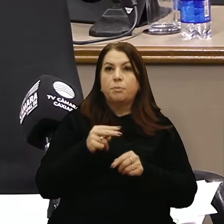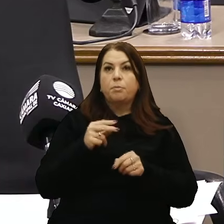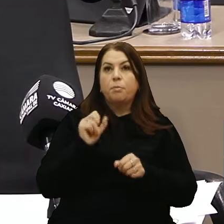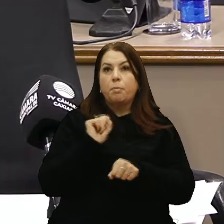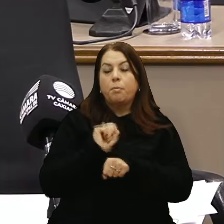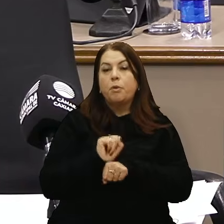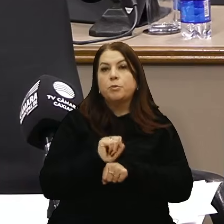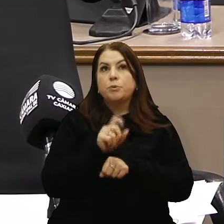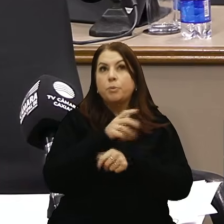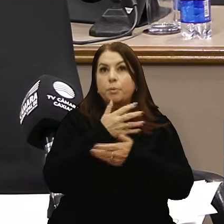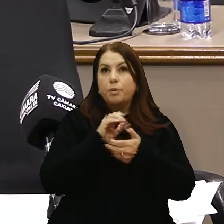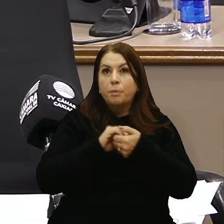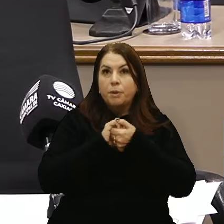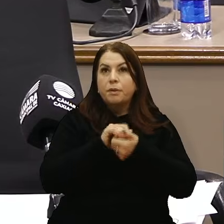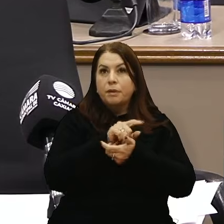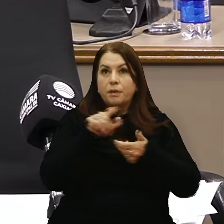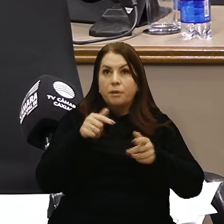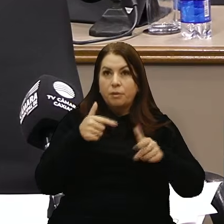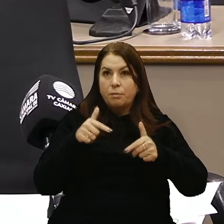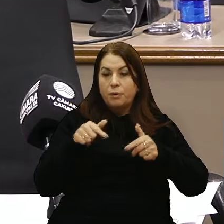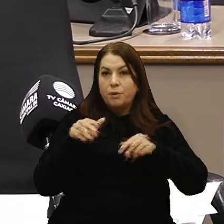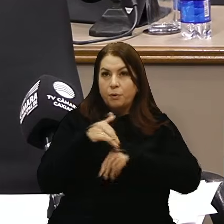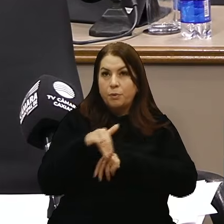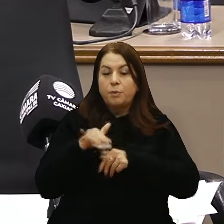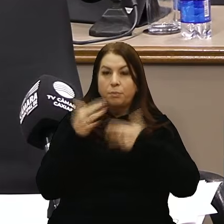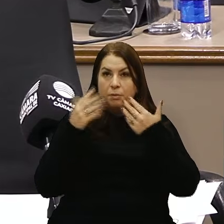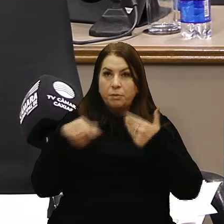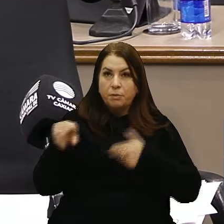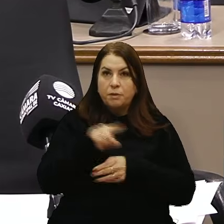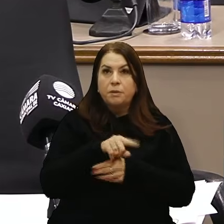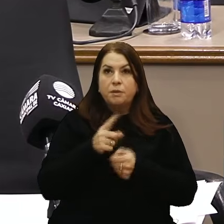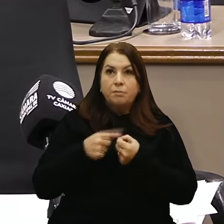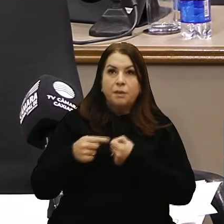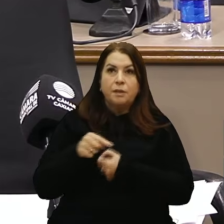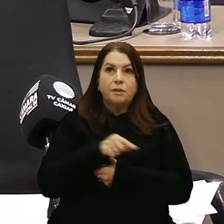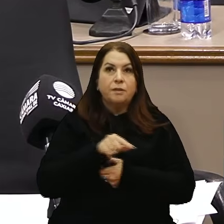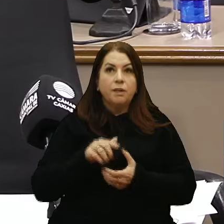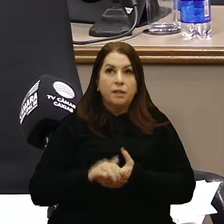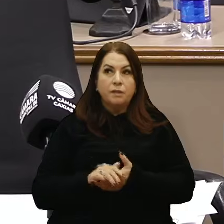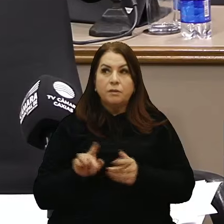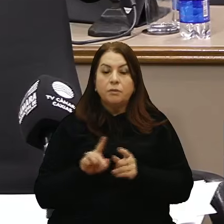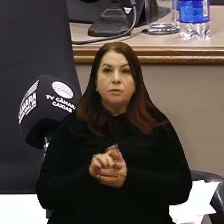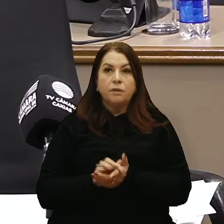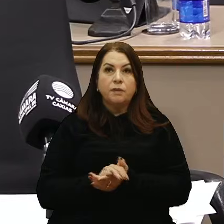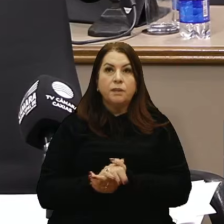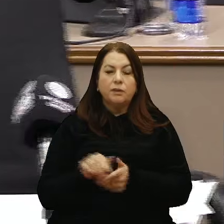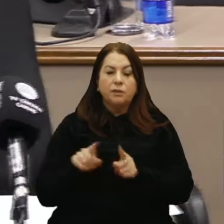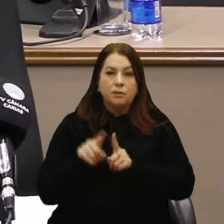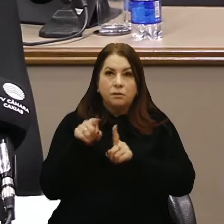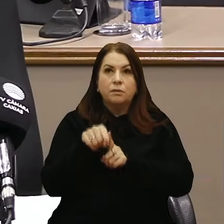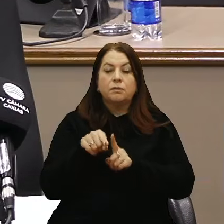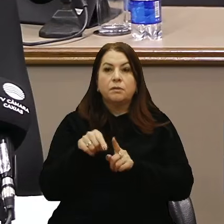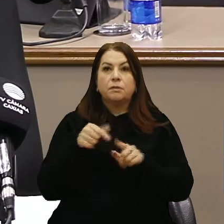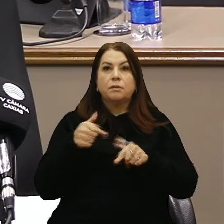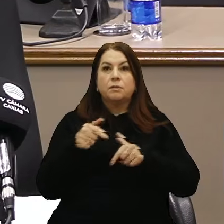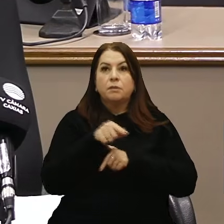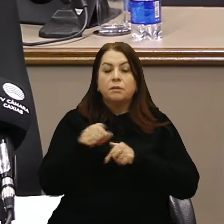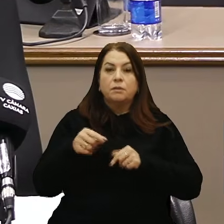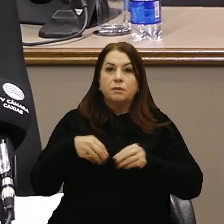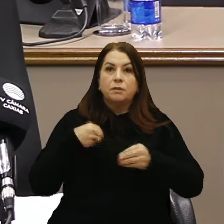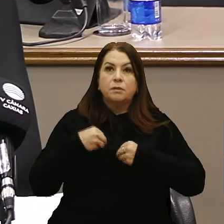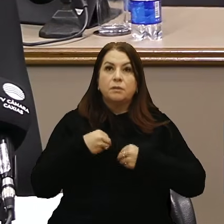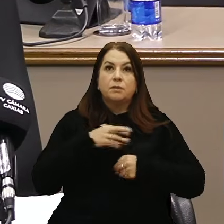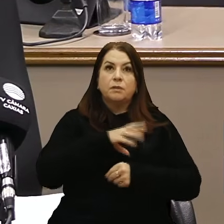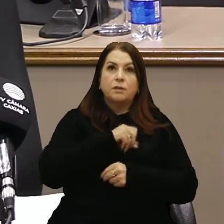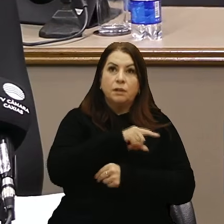alguém que vejo da Codeca trabalhando na rua, gente. Tá? Parabenizar, porque se a cidade não tivesse a Codeca hoje, cada trabalhador que eu sinto que tem amor